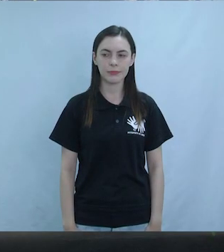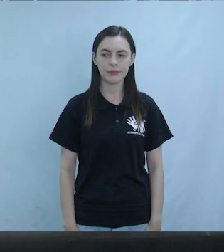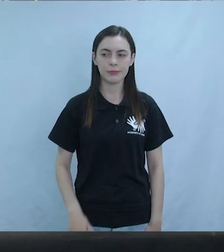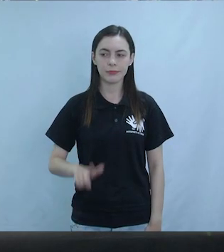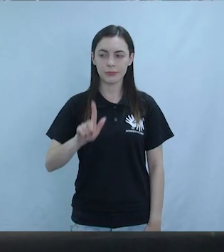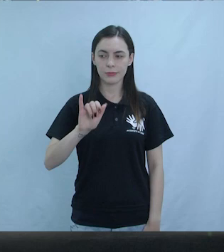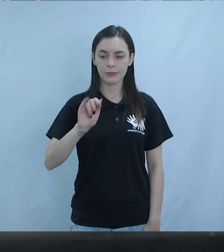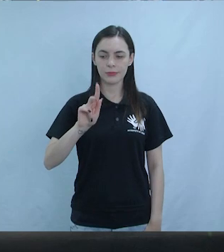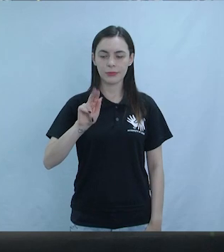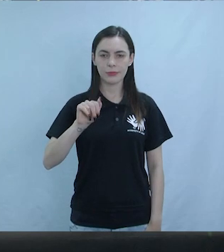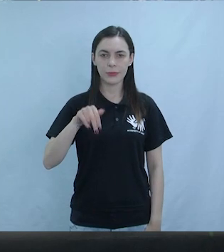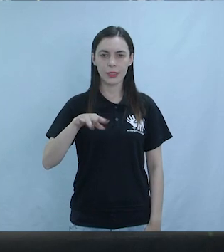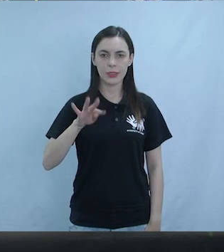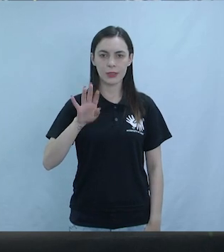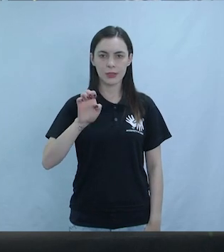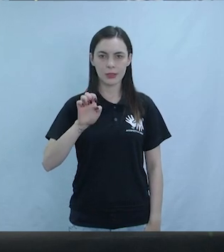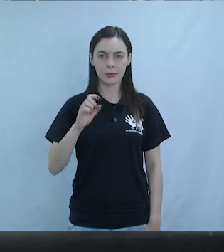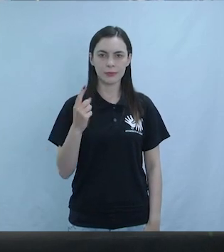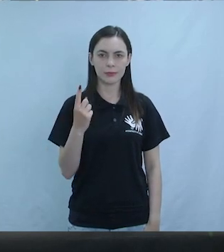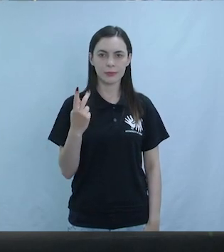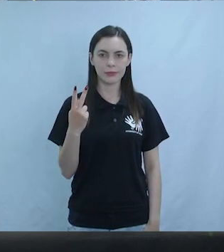Então, gigante.